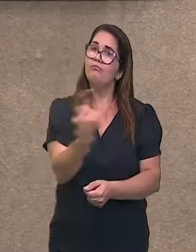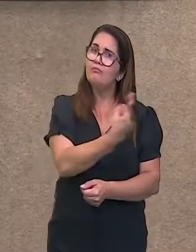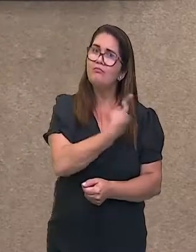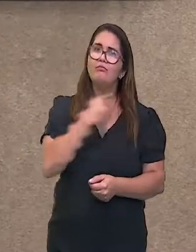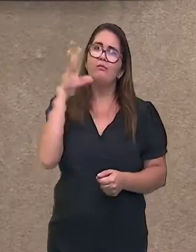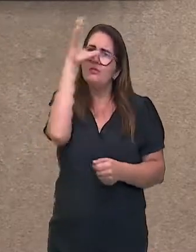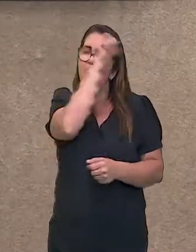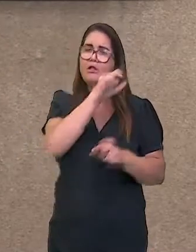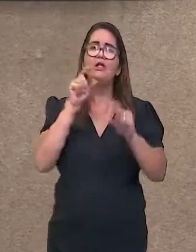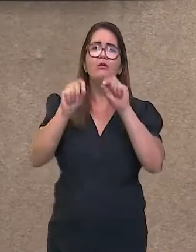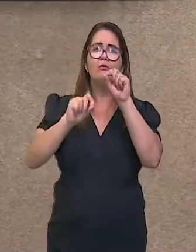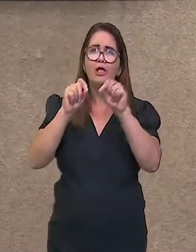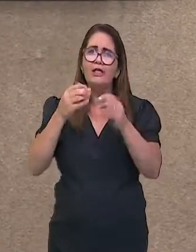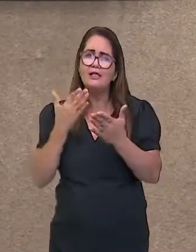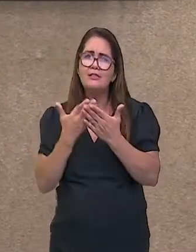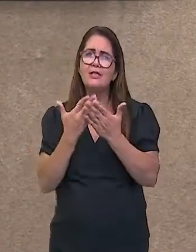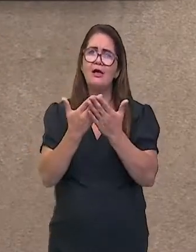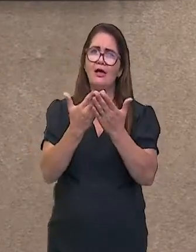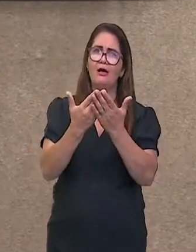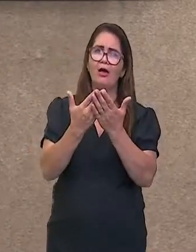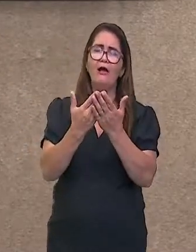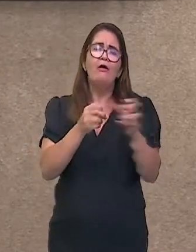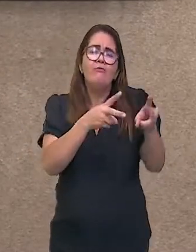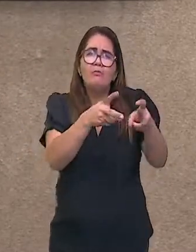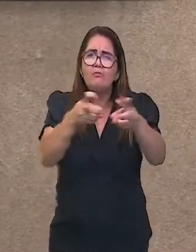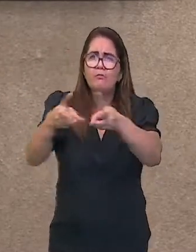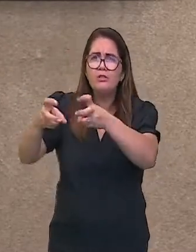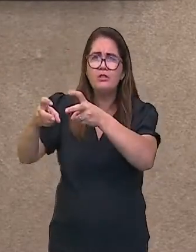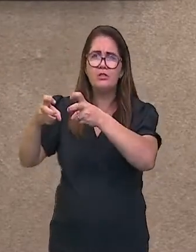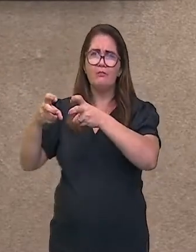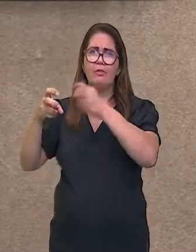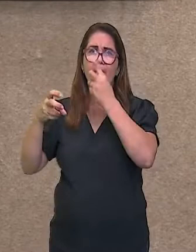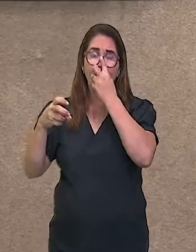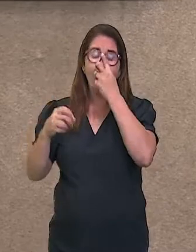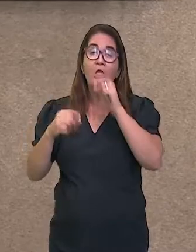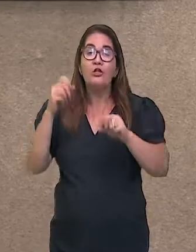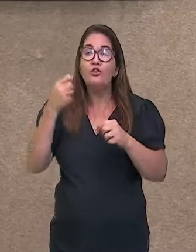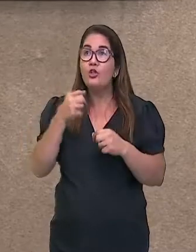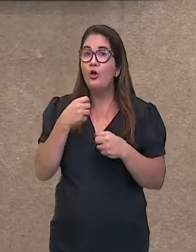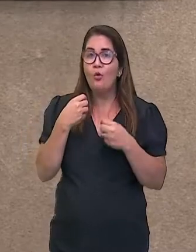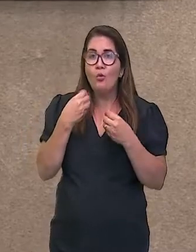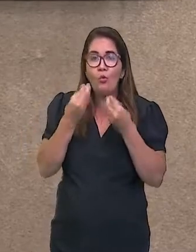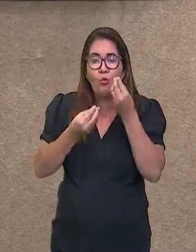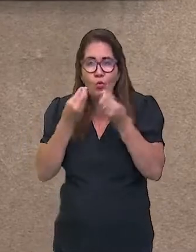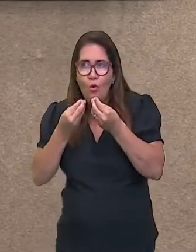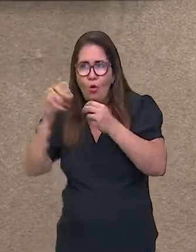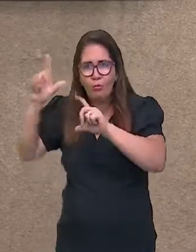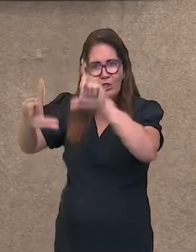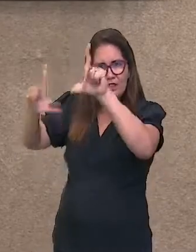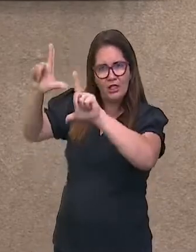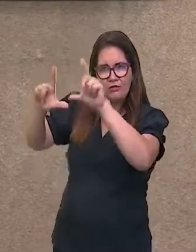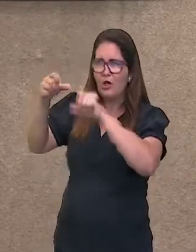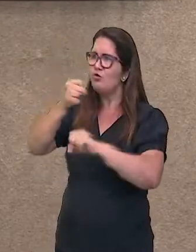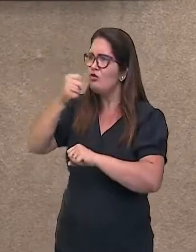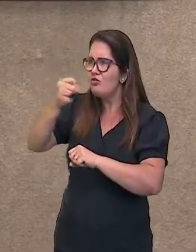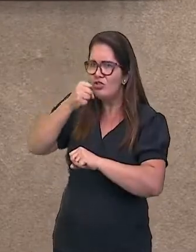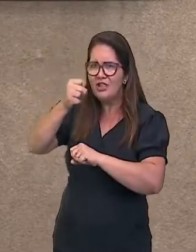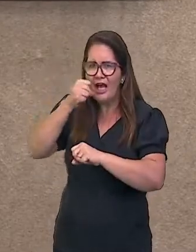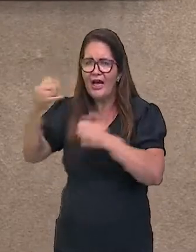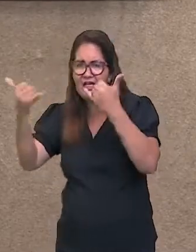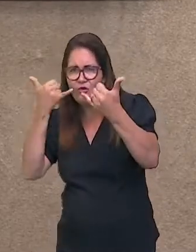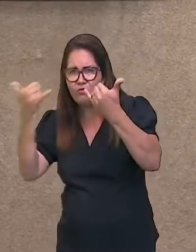esta aula, nós vamos perceber que os nossos noticiários estão